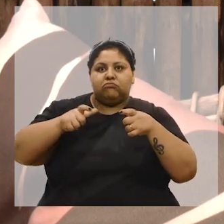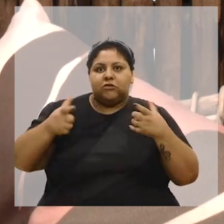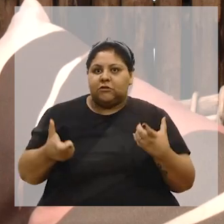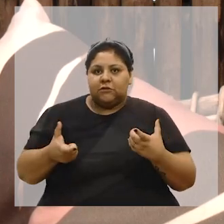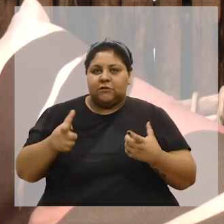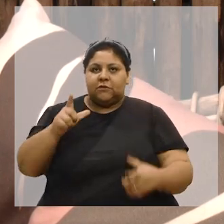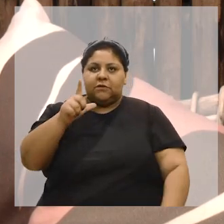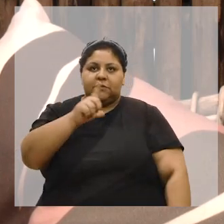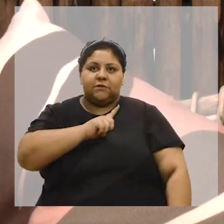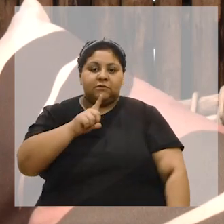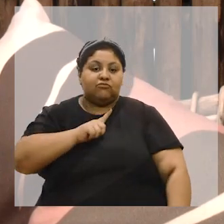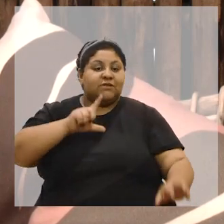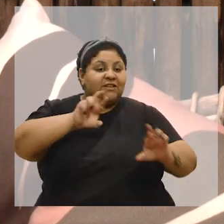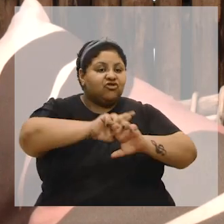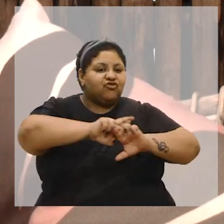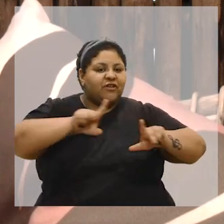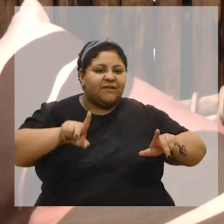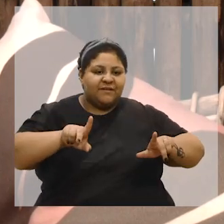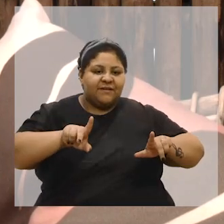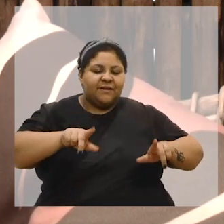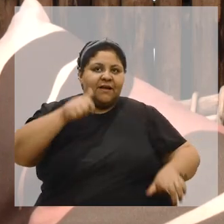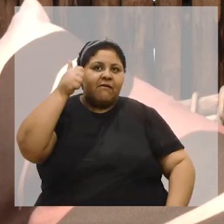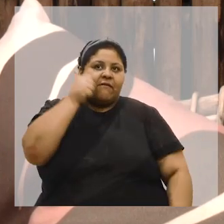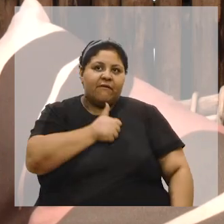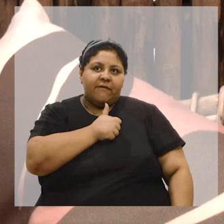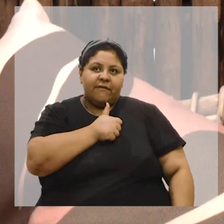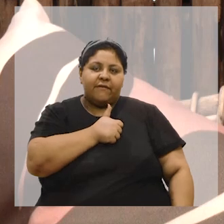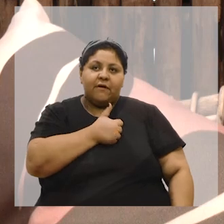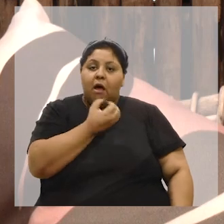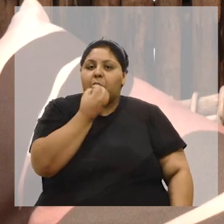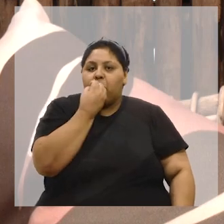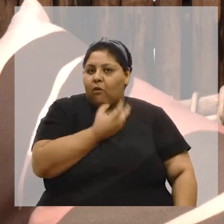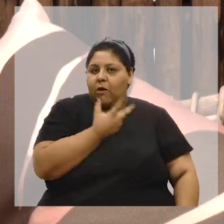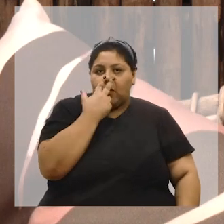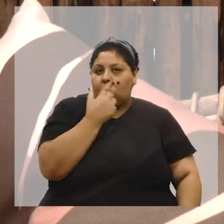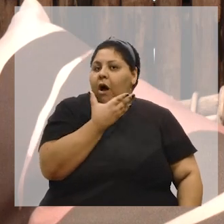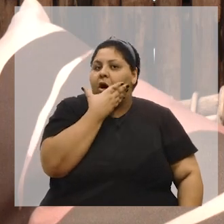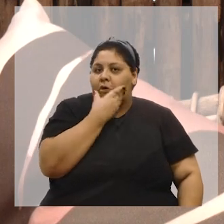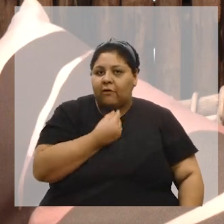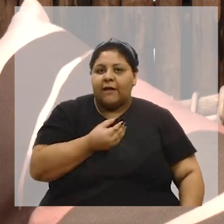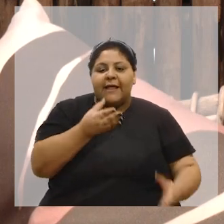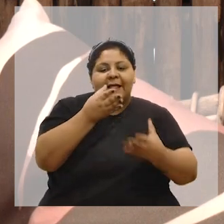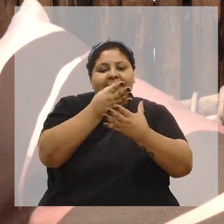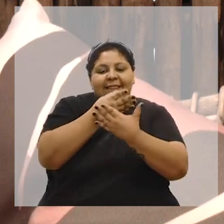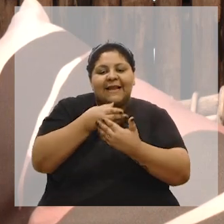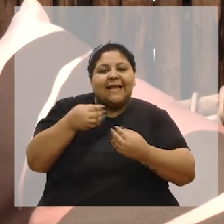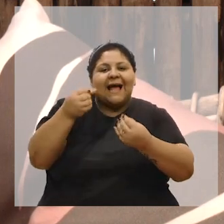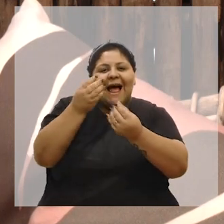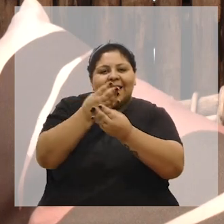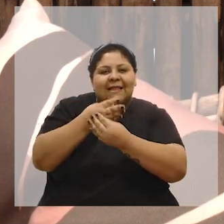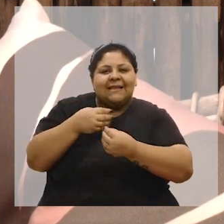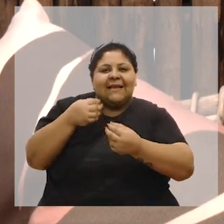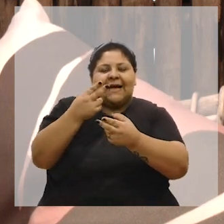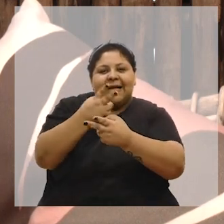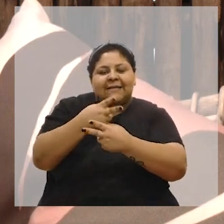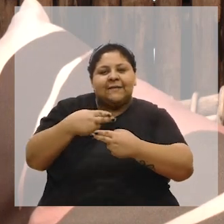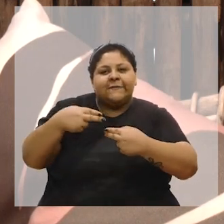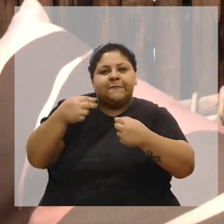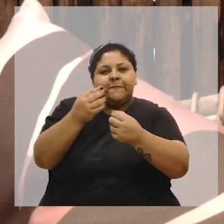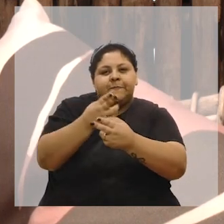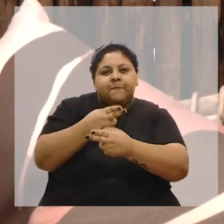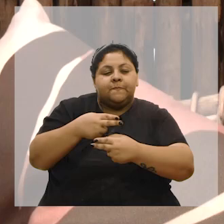crescendo muito e não existe nenhuma diferença. A mulher é tão boa quanto, é tão delicada,